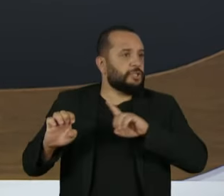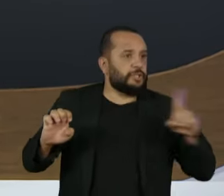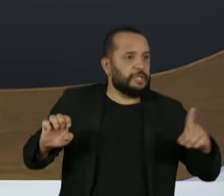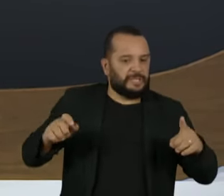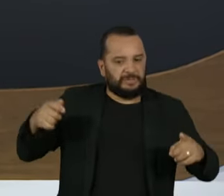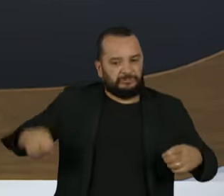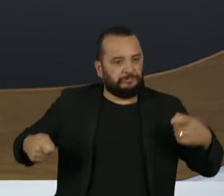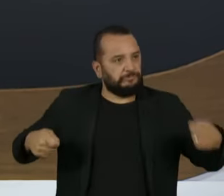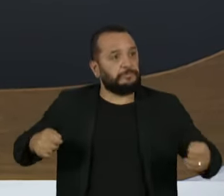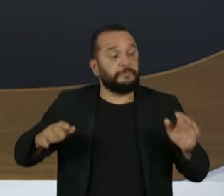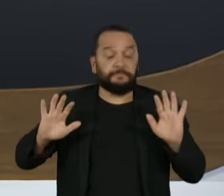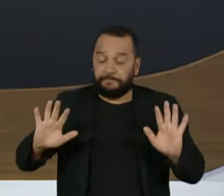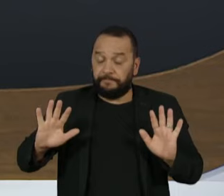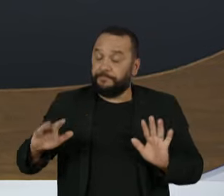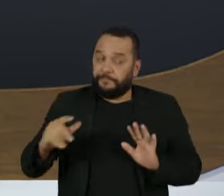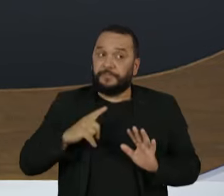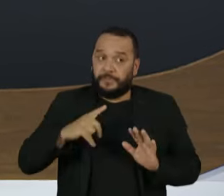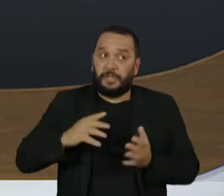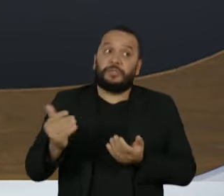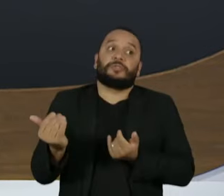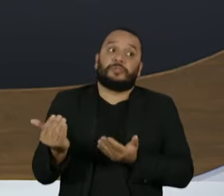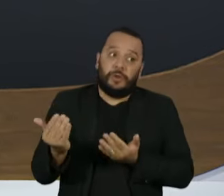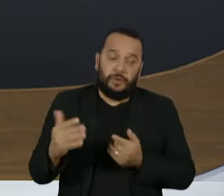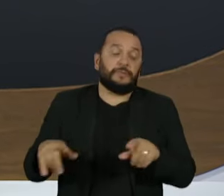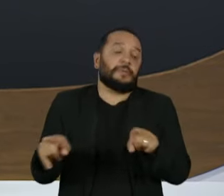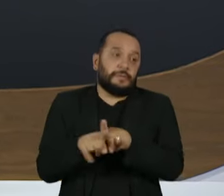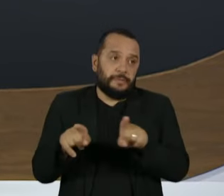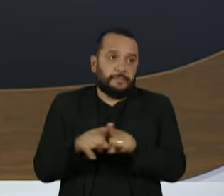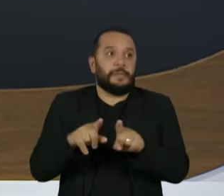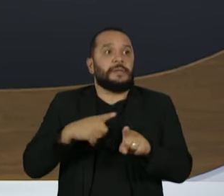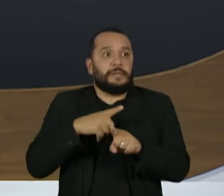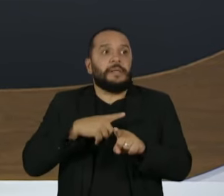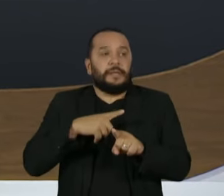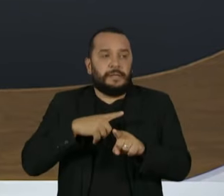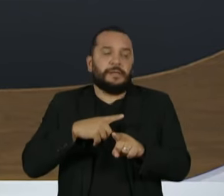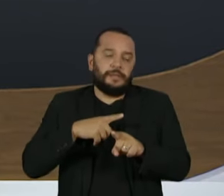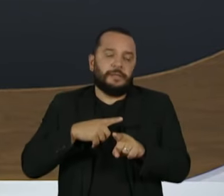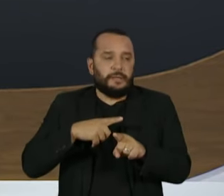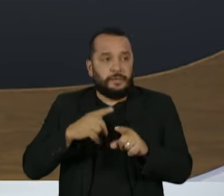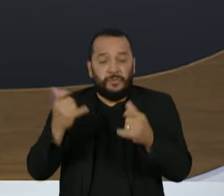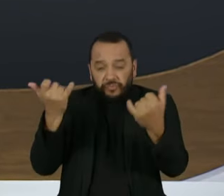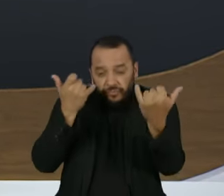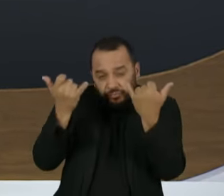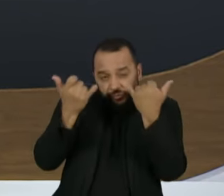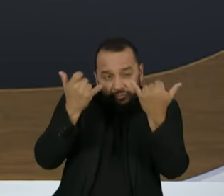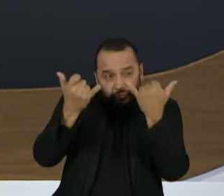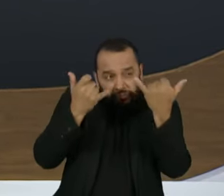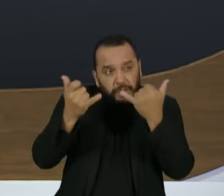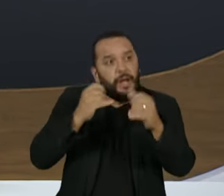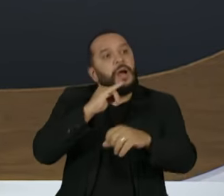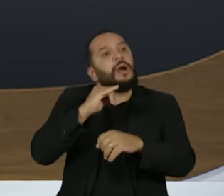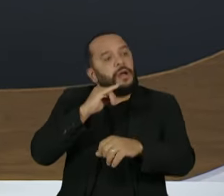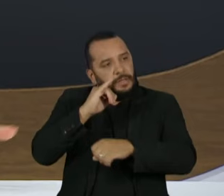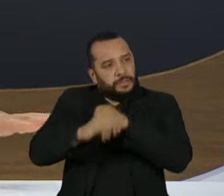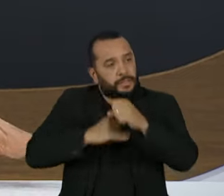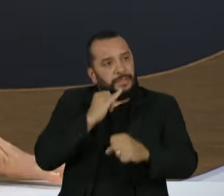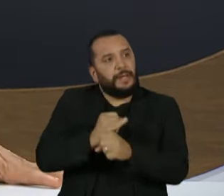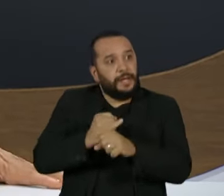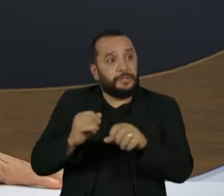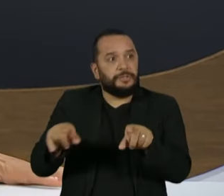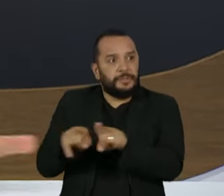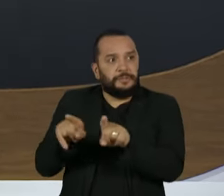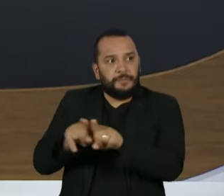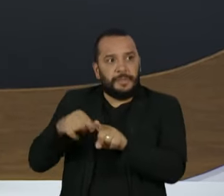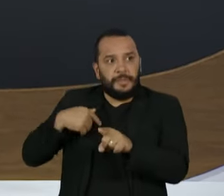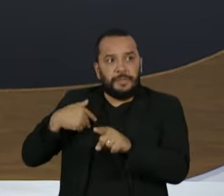diretamente nas redes sociais inclusive o passado tá sendo reescrito numa velocidade preocupante e a imprensa a história